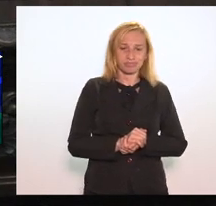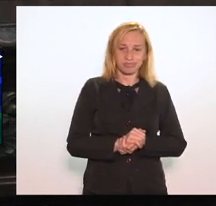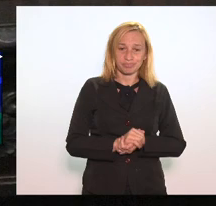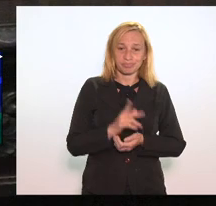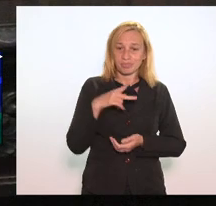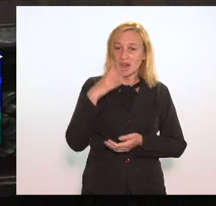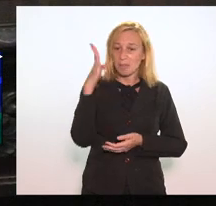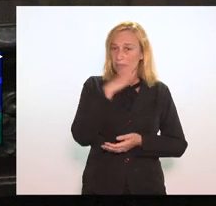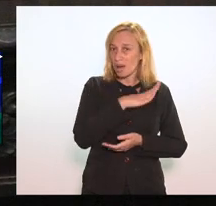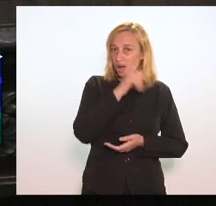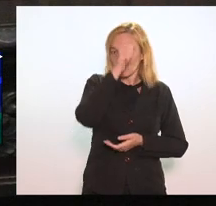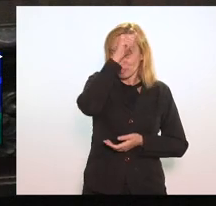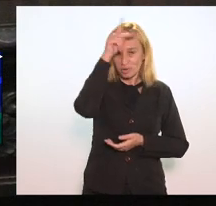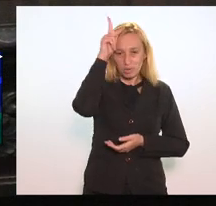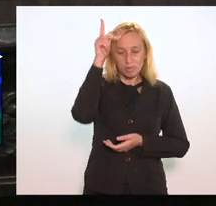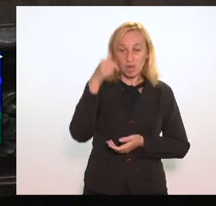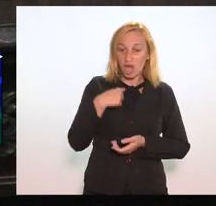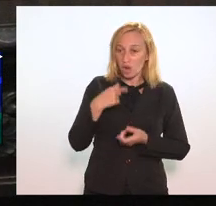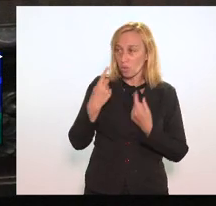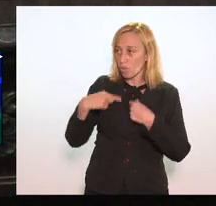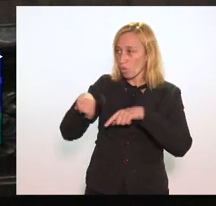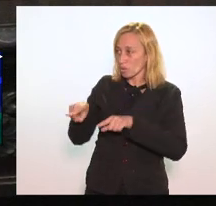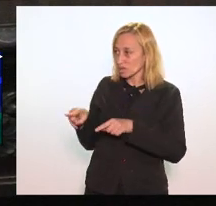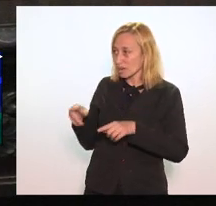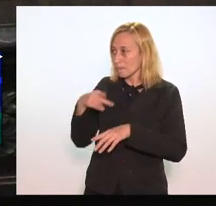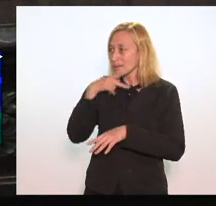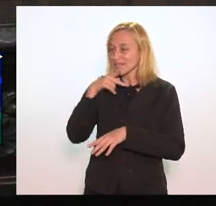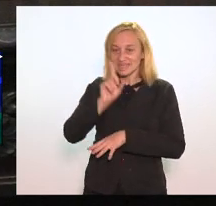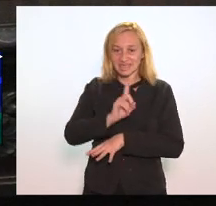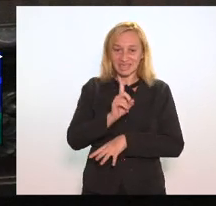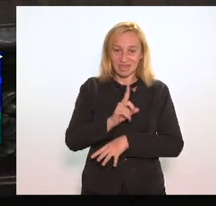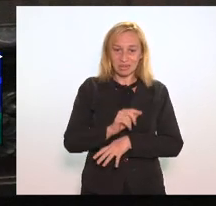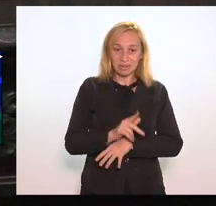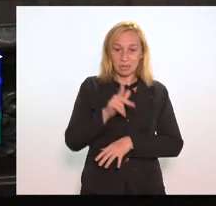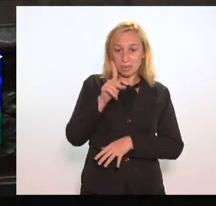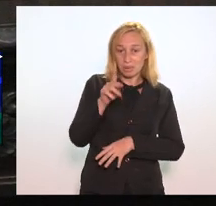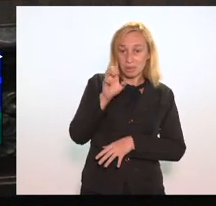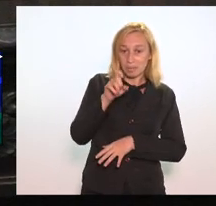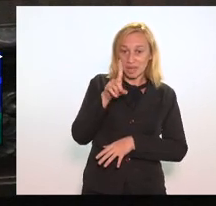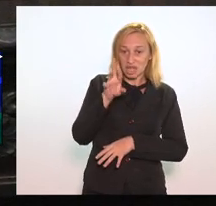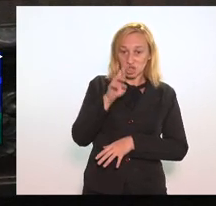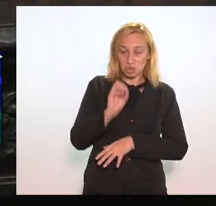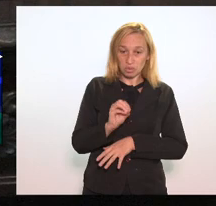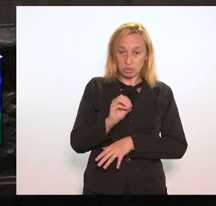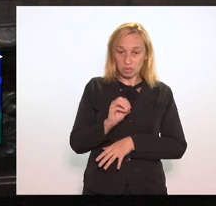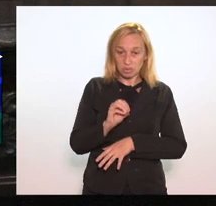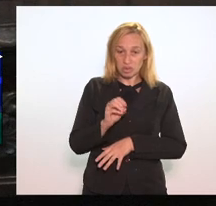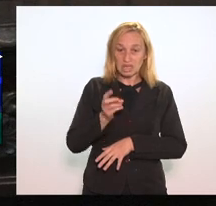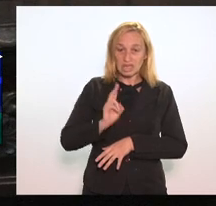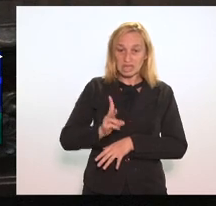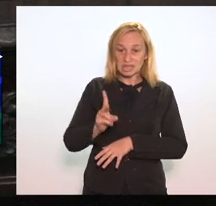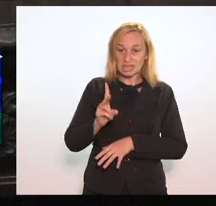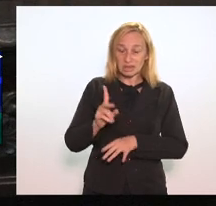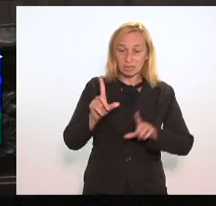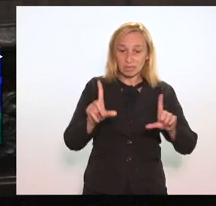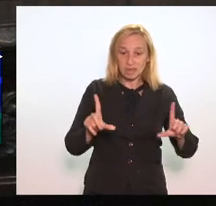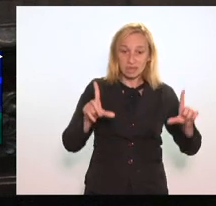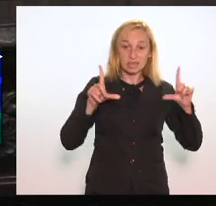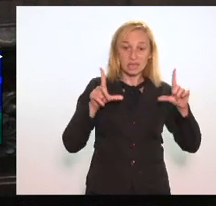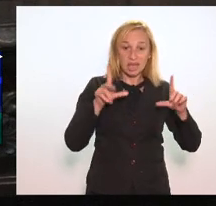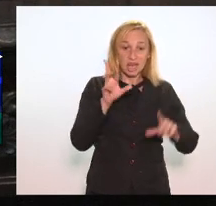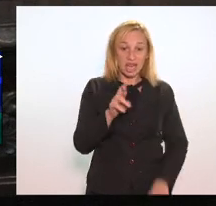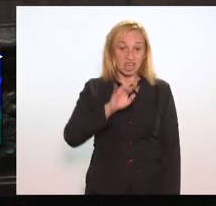é para falar mal por pessoa posição não tá ali até o Pedro Figueiredo ali Toda hora aparece na terra dá-nos